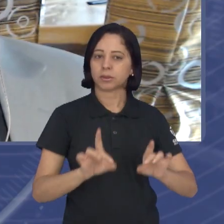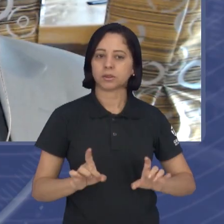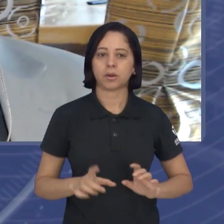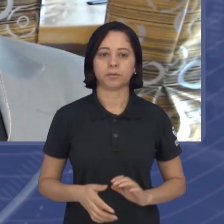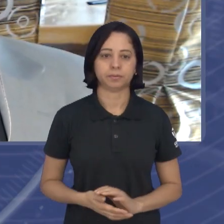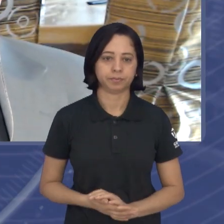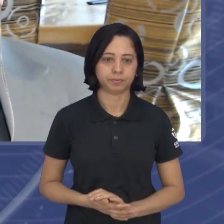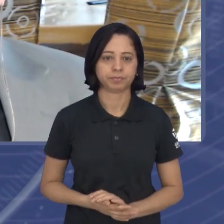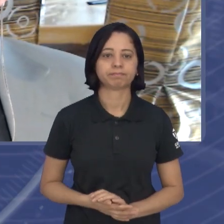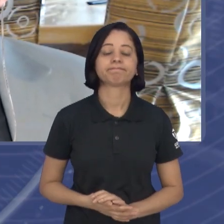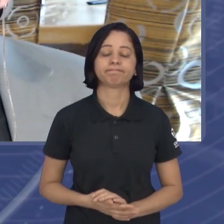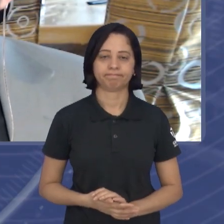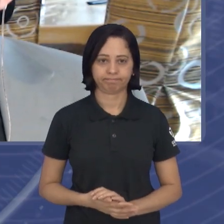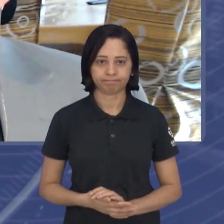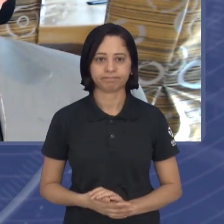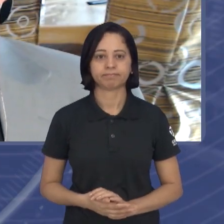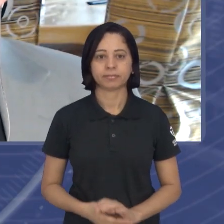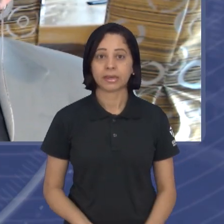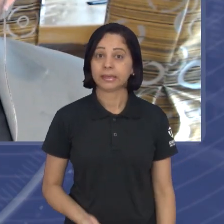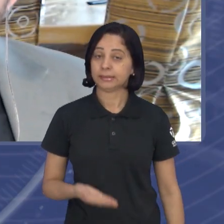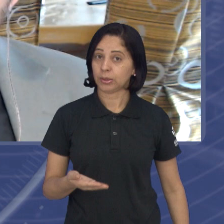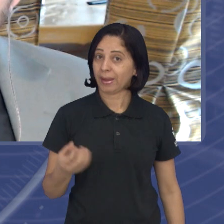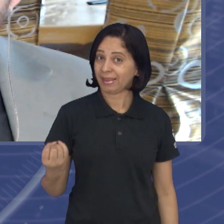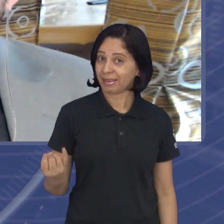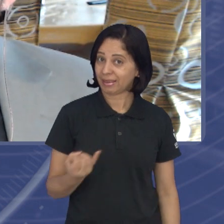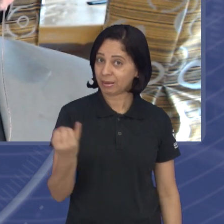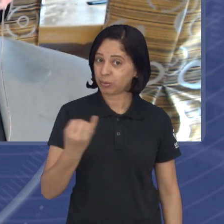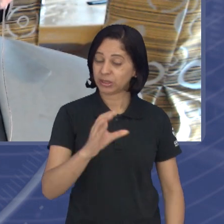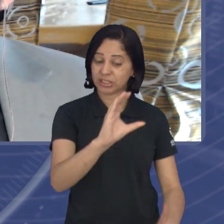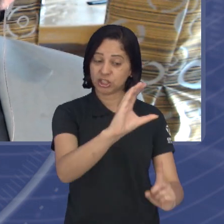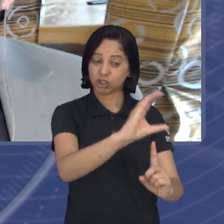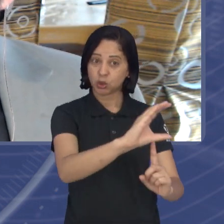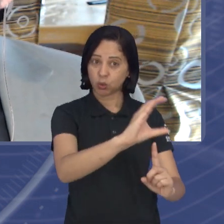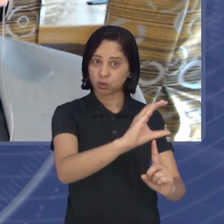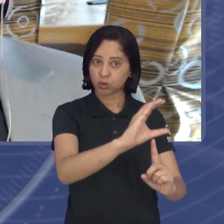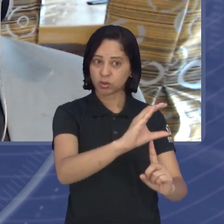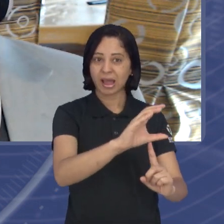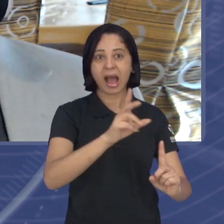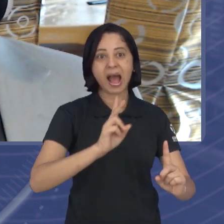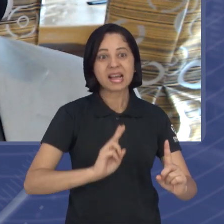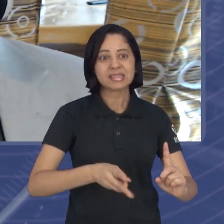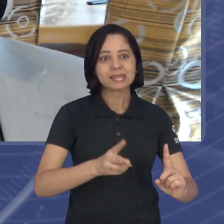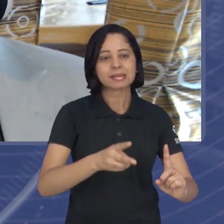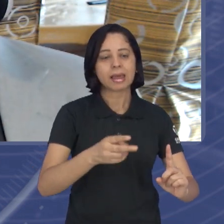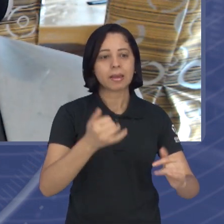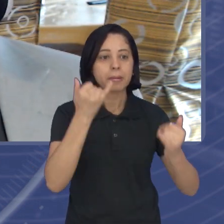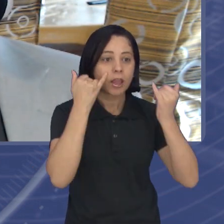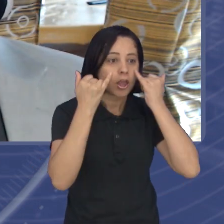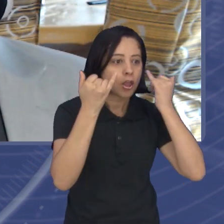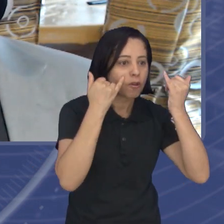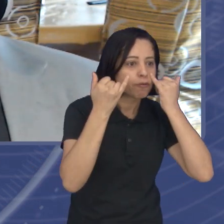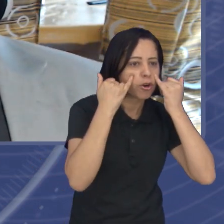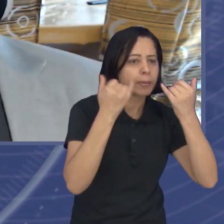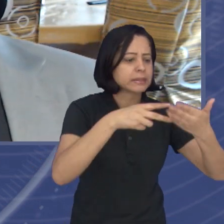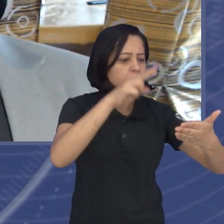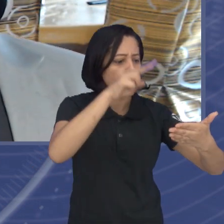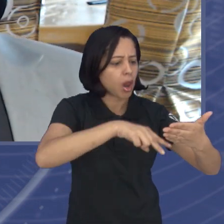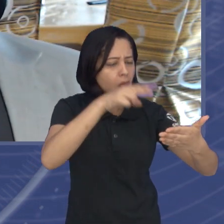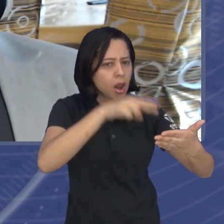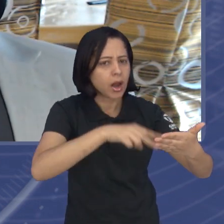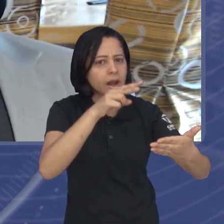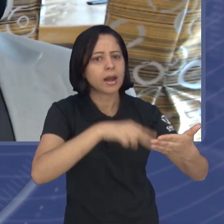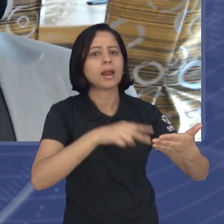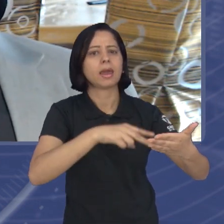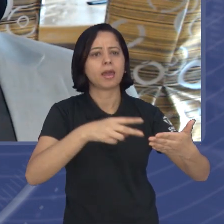Lucas, é primordial que o consumidor ele procure informações, né? Porque quanto melhor, né, maior munido